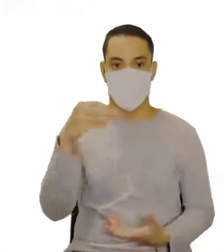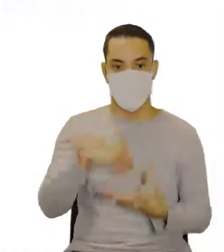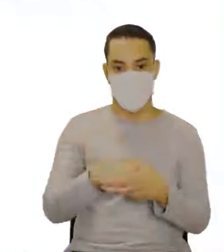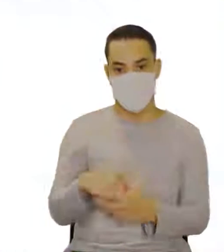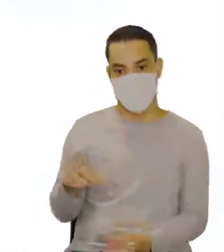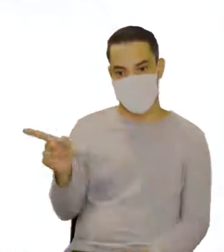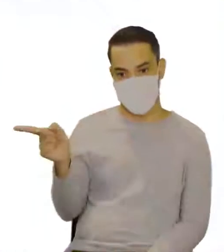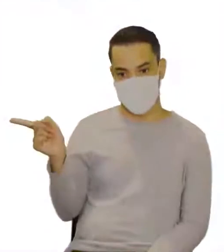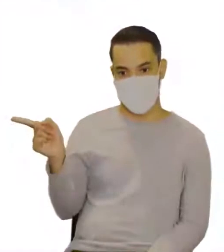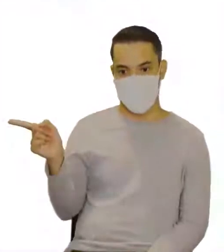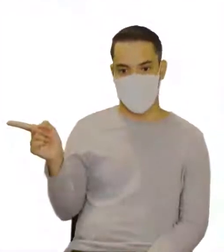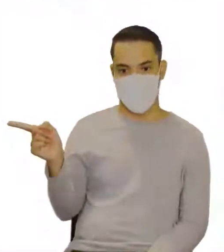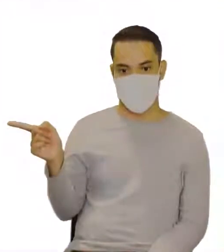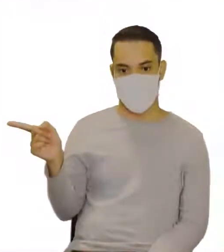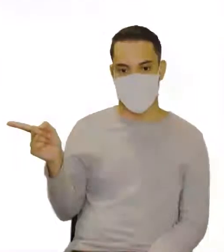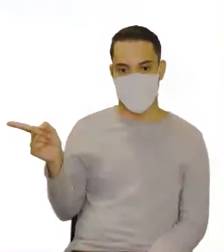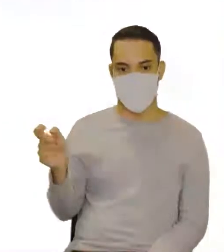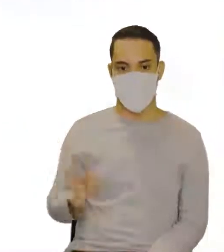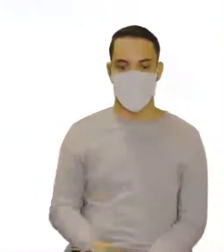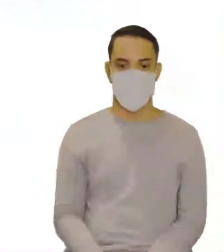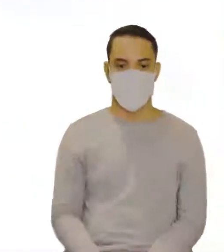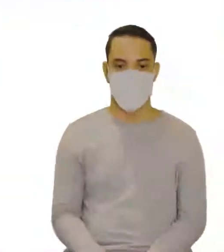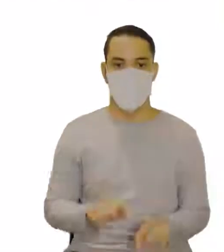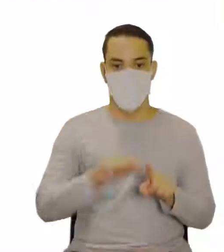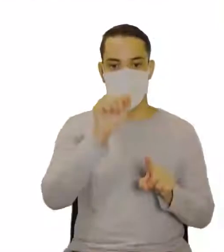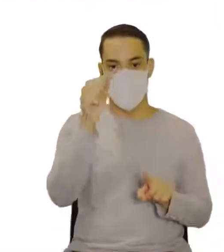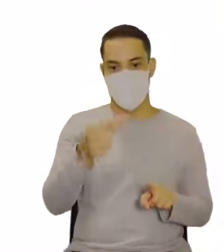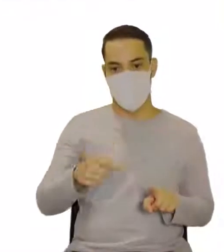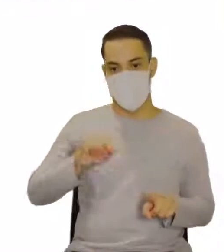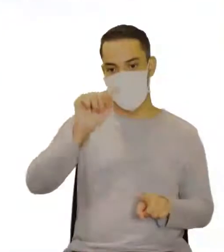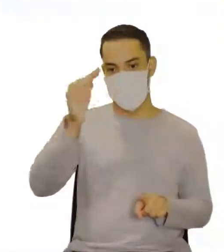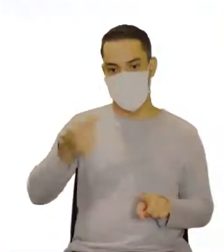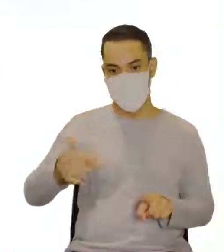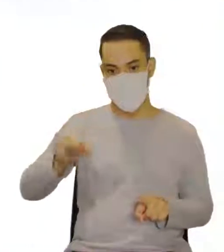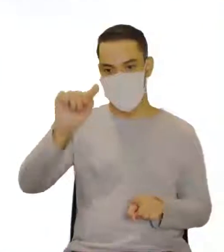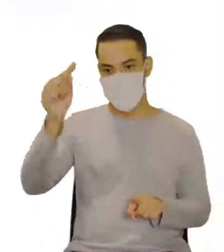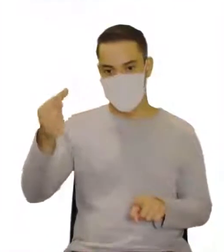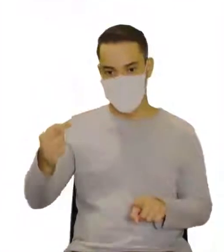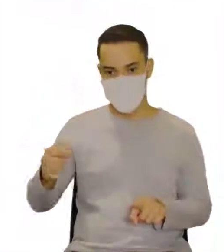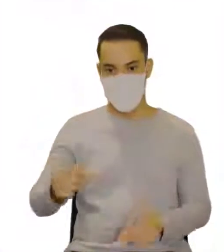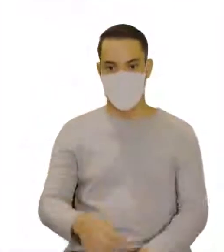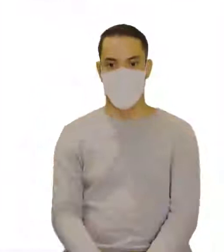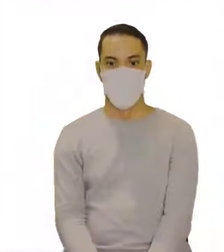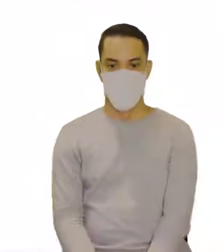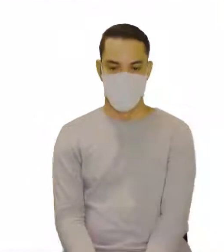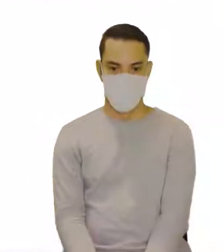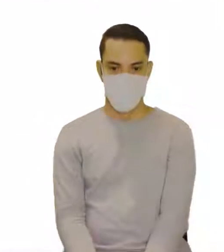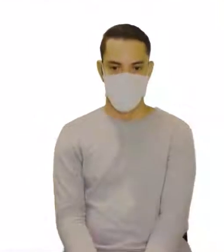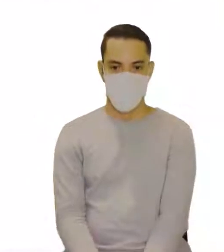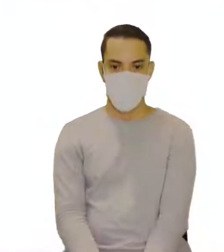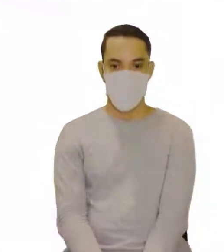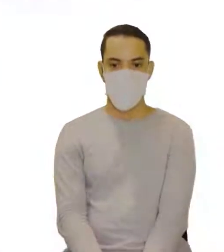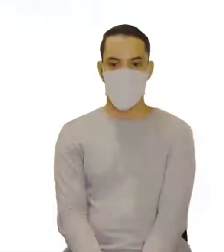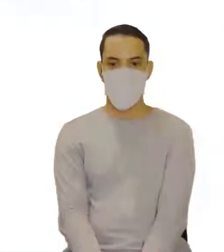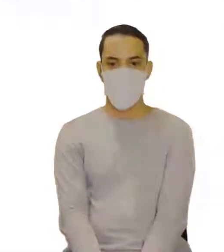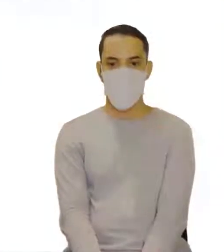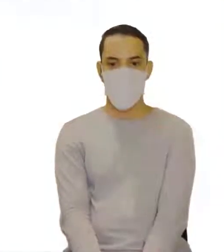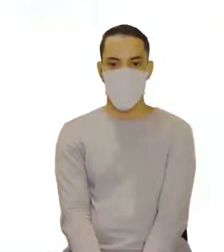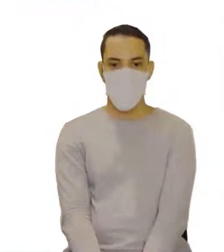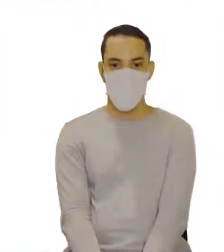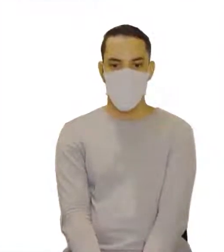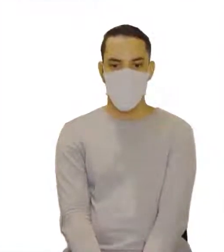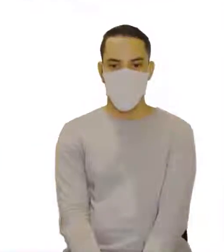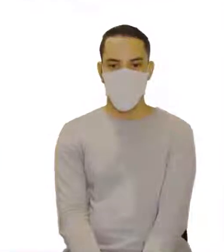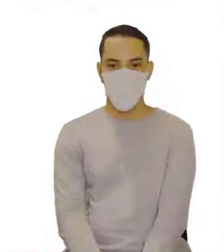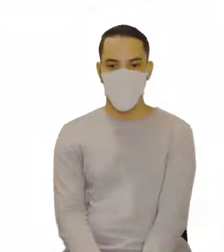Olha só, vocês podem ver aqui, ó, o fio vai aqui, ó, no terminal, sai no outro,